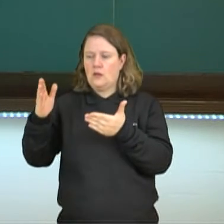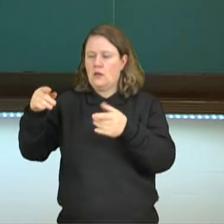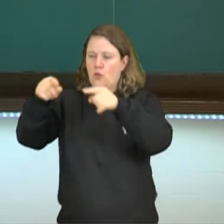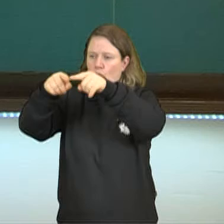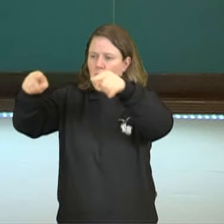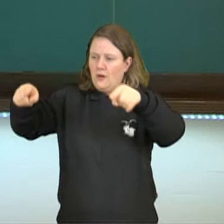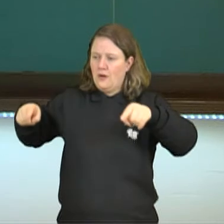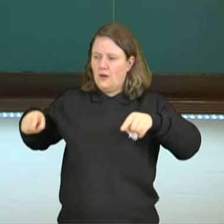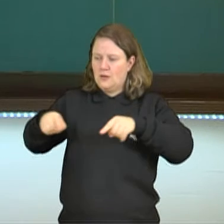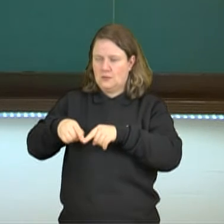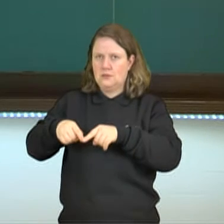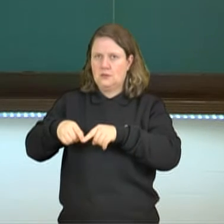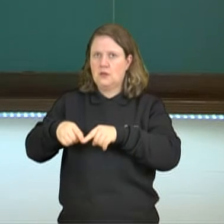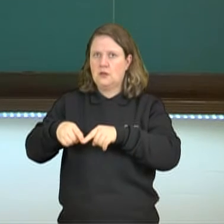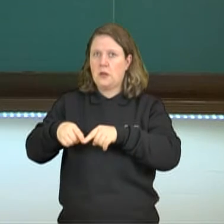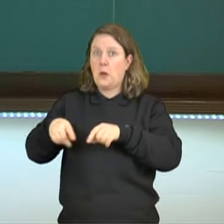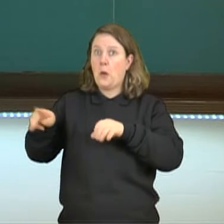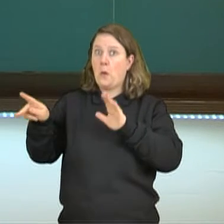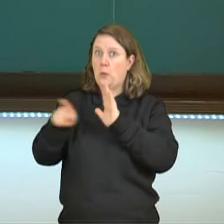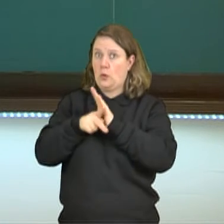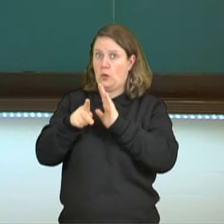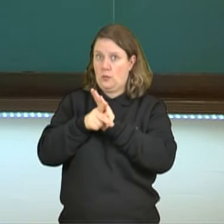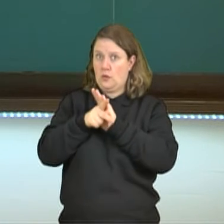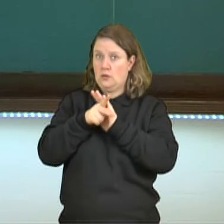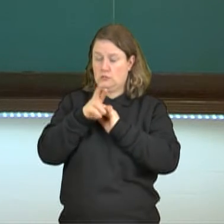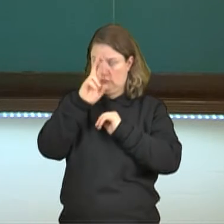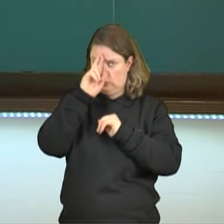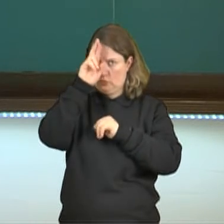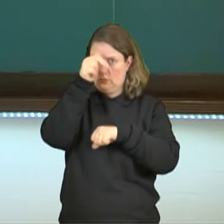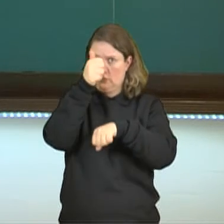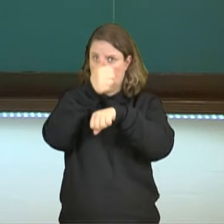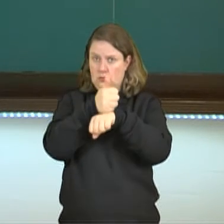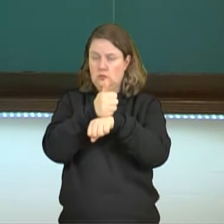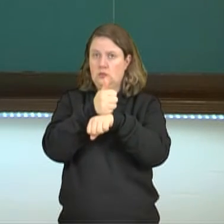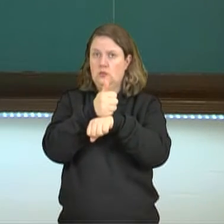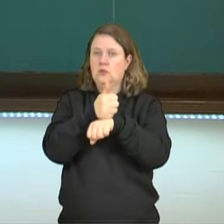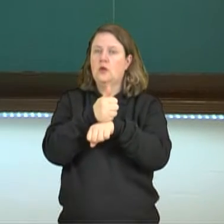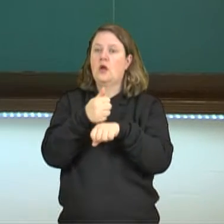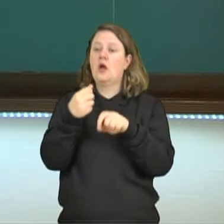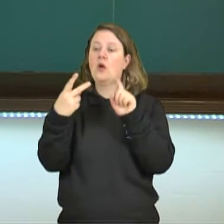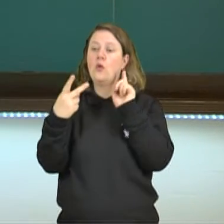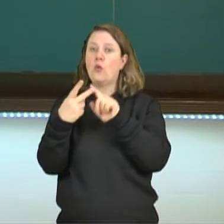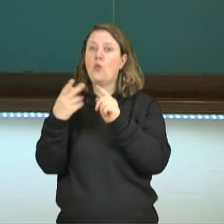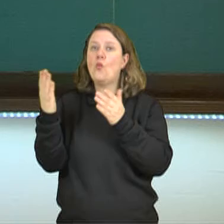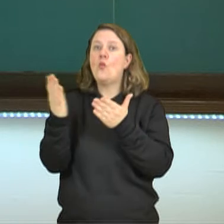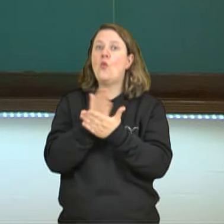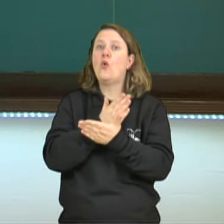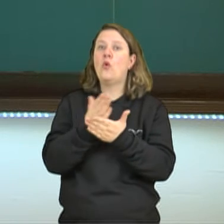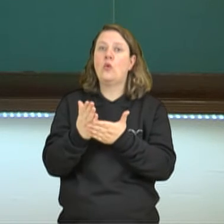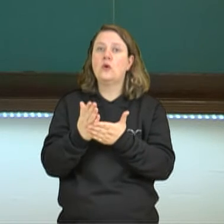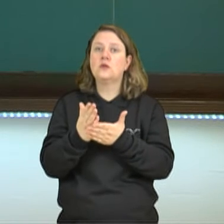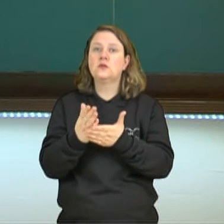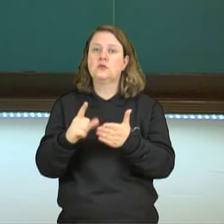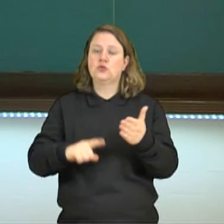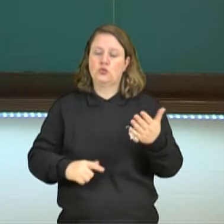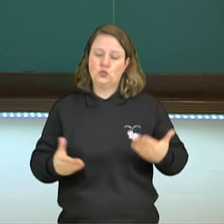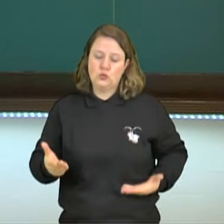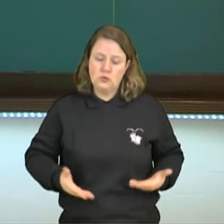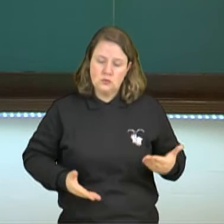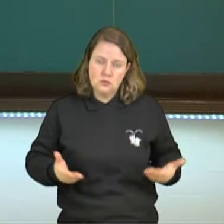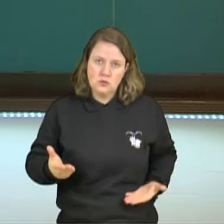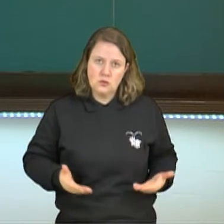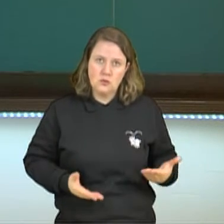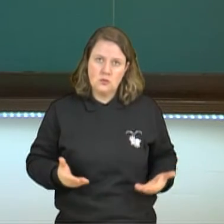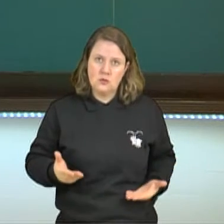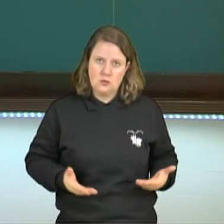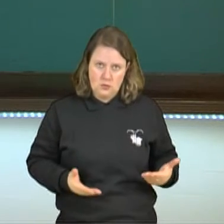terras senhoriais, pertencem ao senhor feudal. A outra metade ela é dividida entre manso servil,